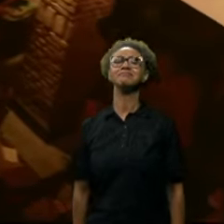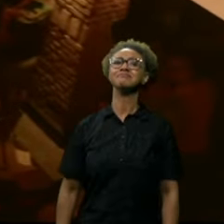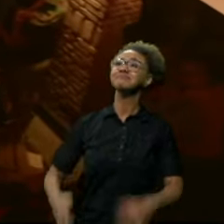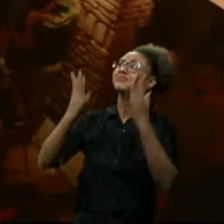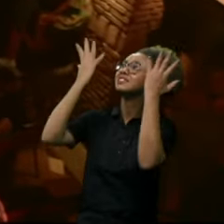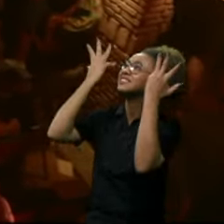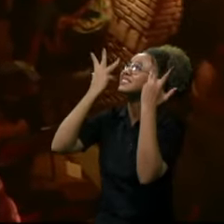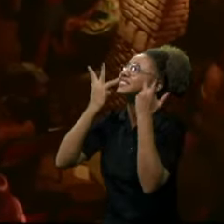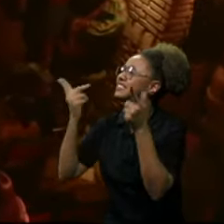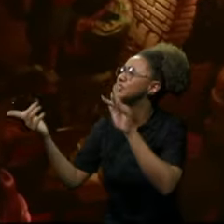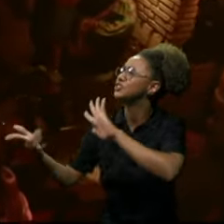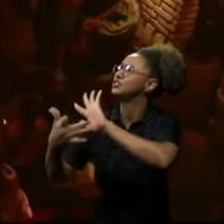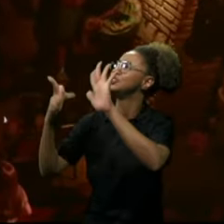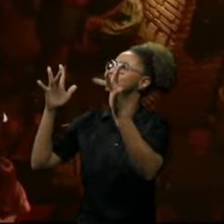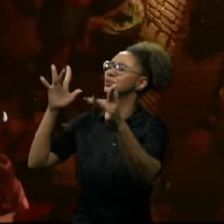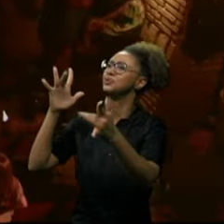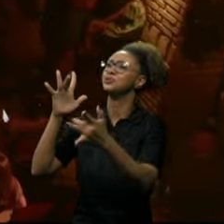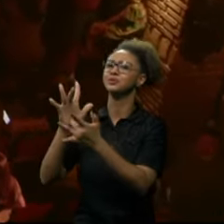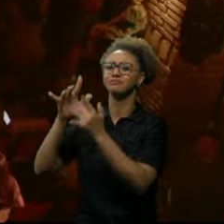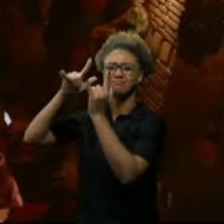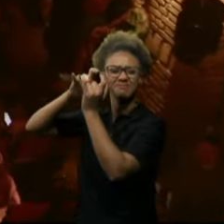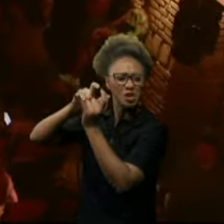E aí